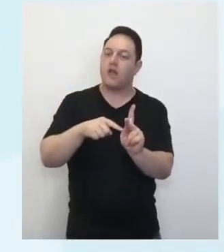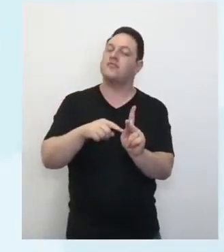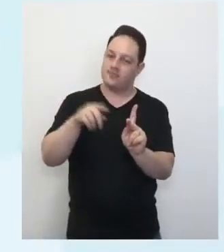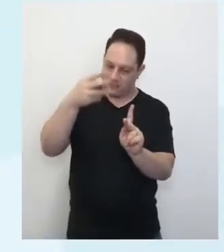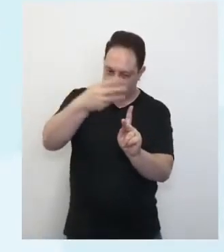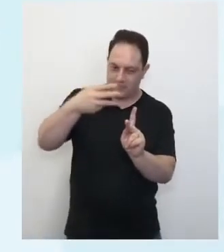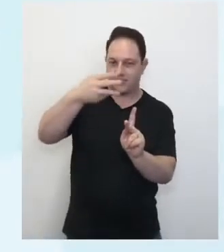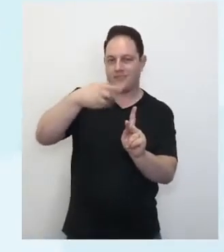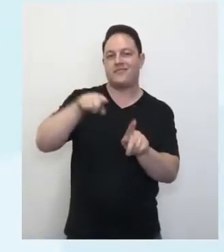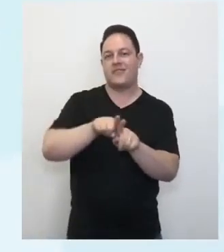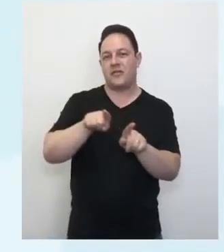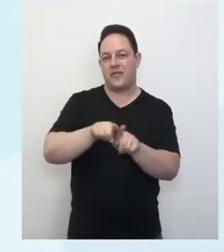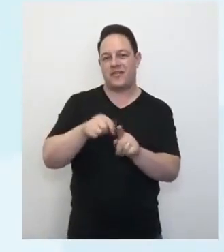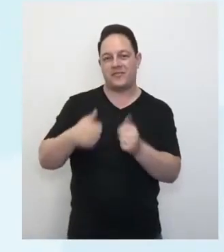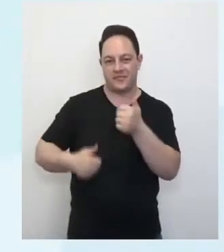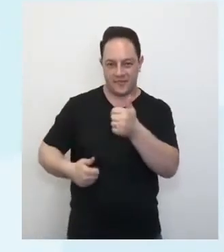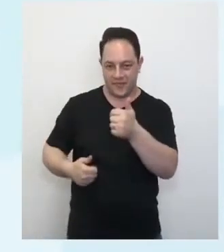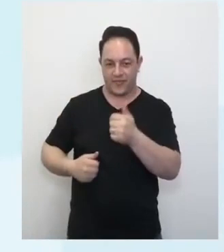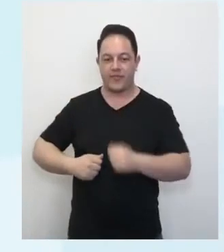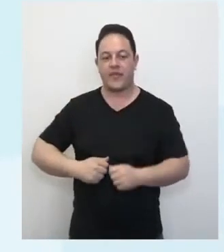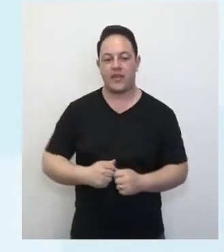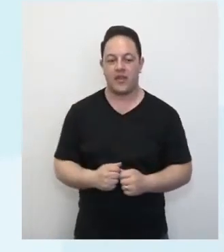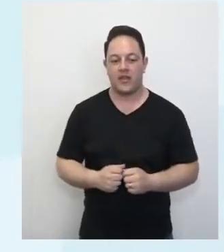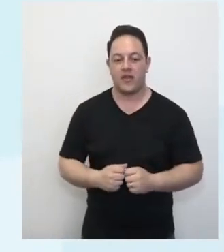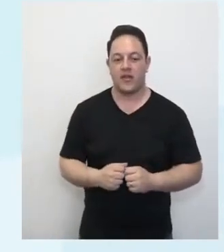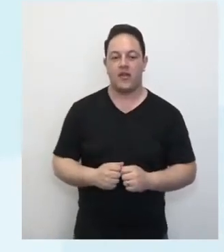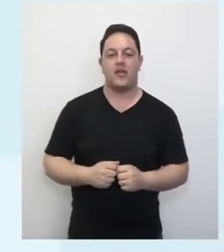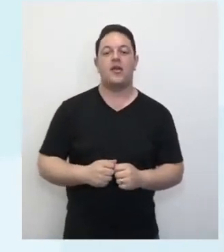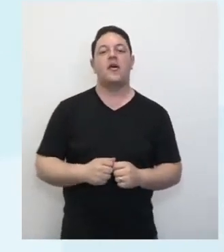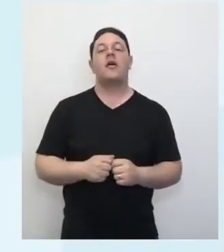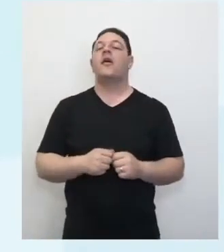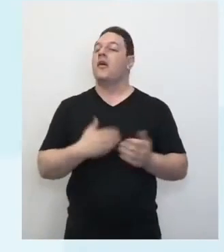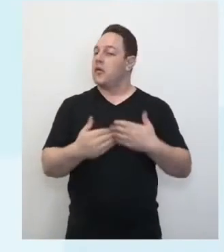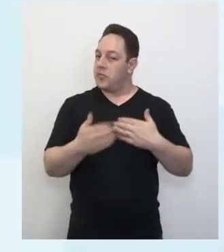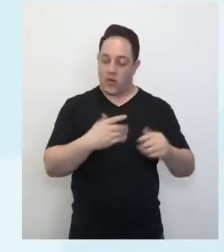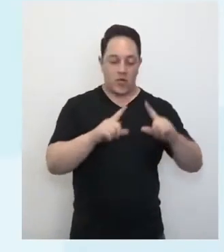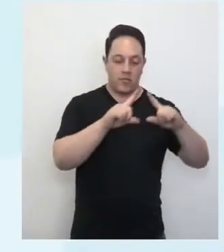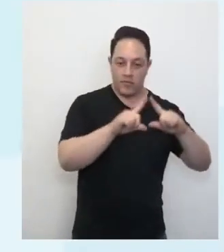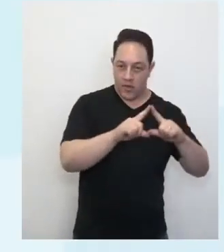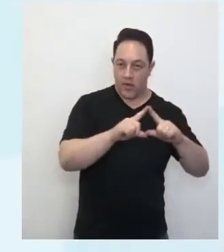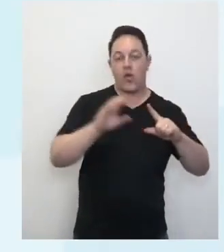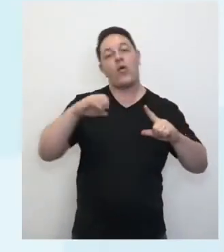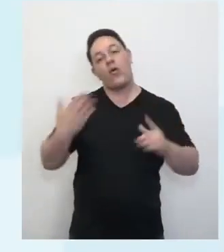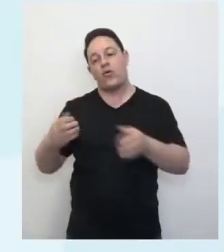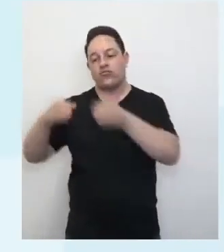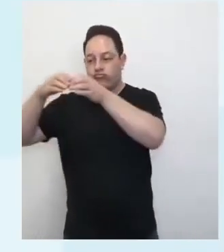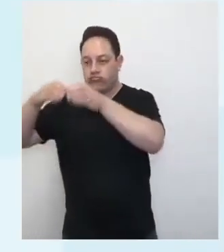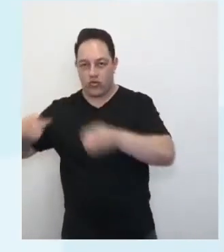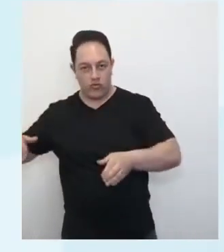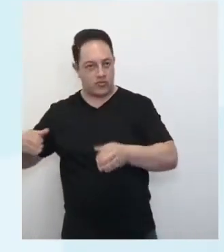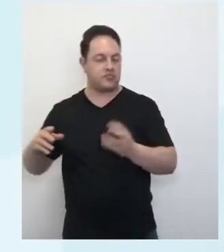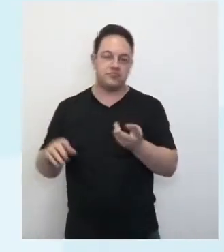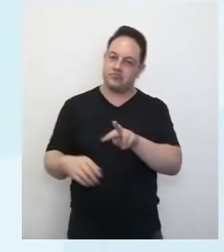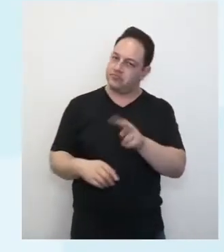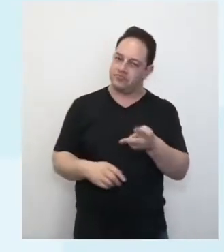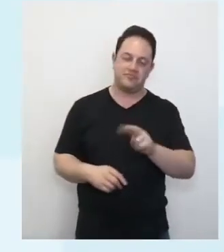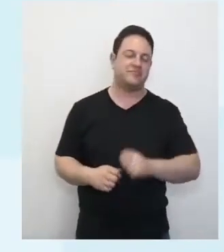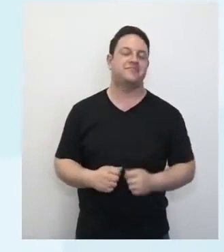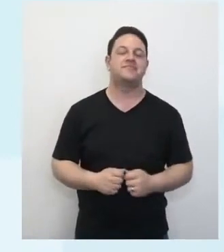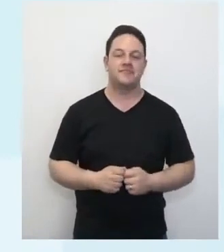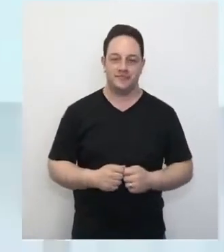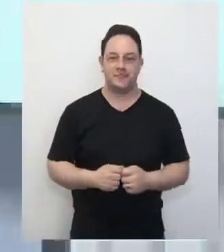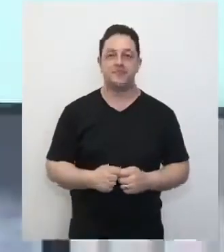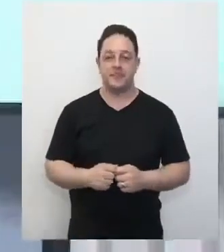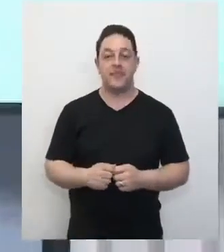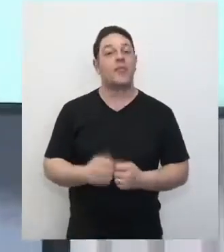elevado ao cubo tanto no na pirâmide quanto no colo muito bem